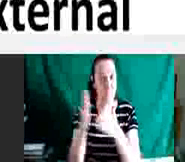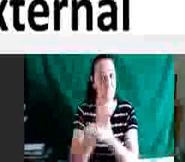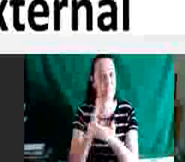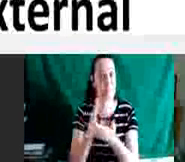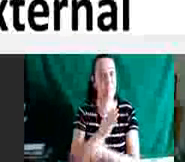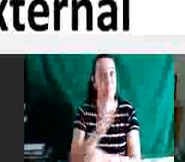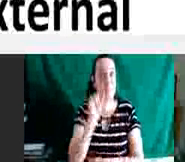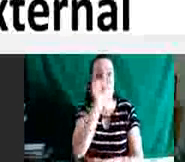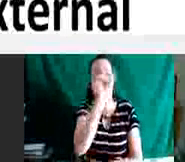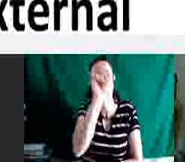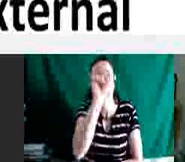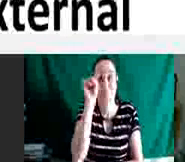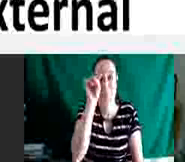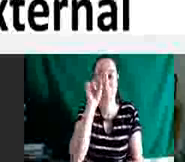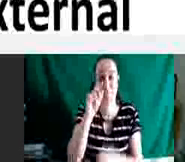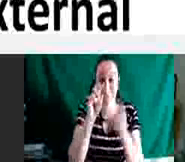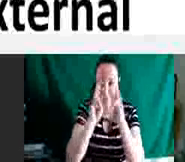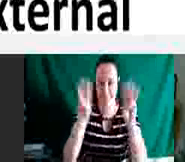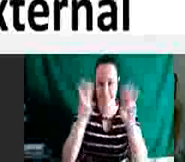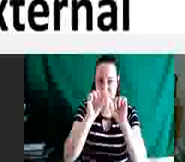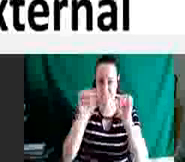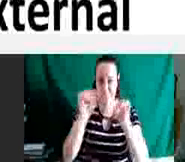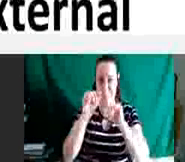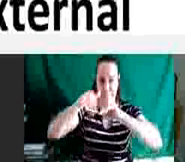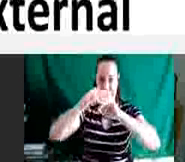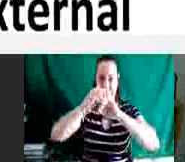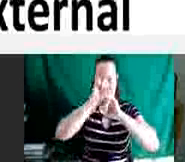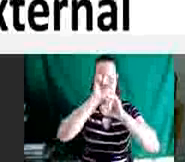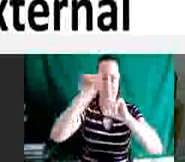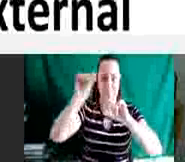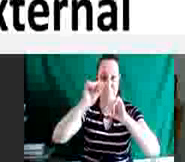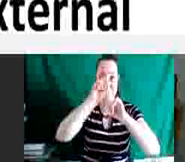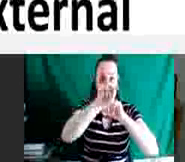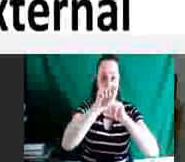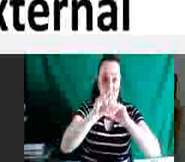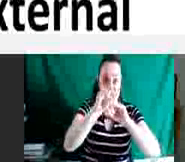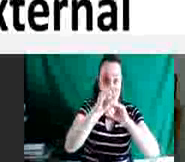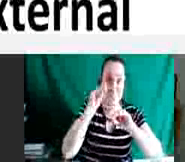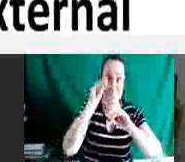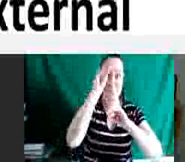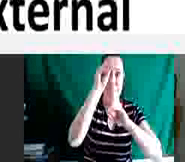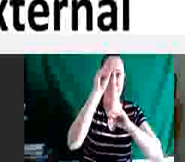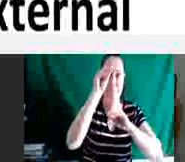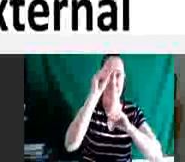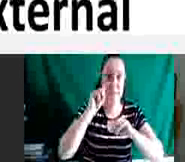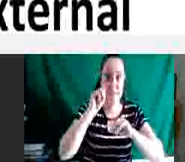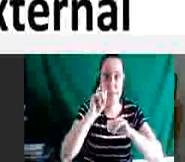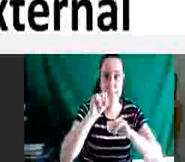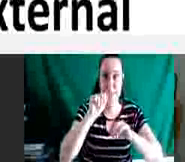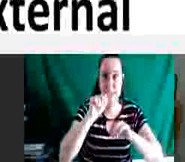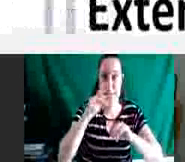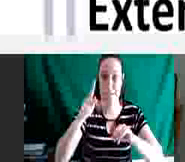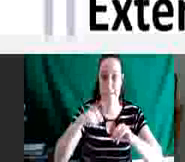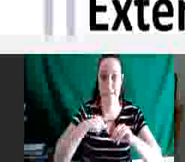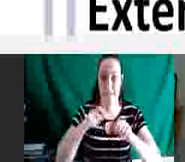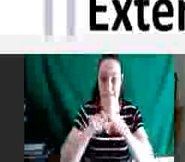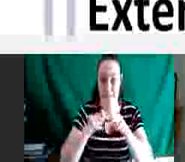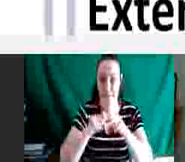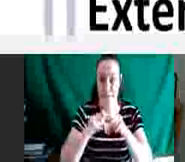SQL. Ok? E aí você pode ver também aqui, ó, nas referências, né, aonde você pode tentar